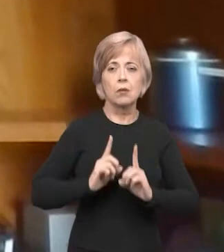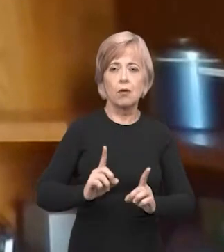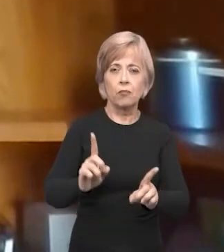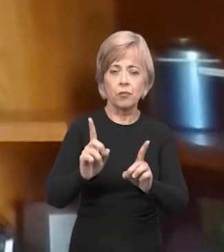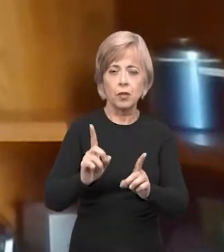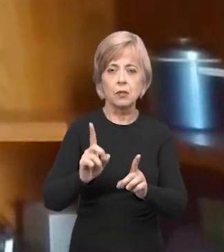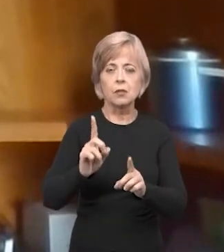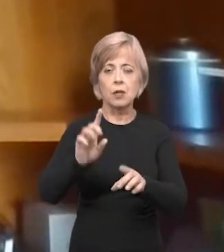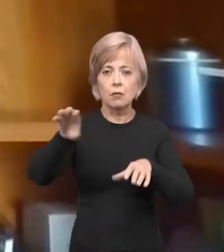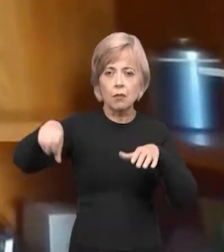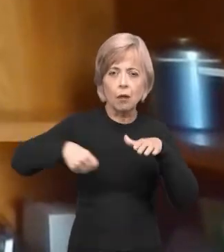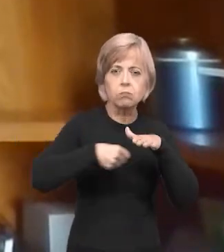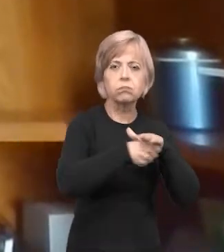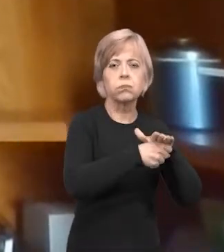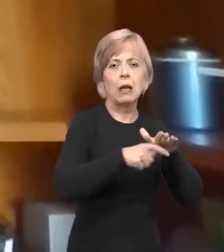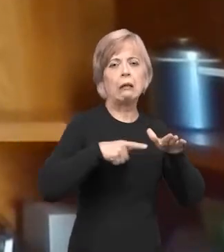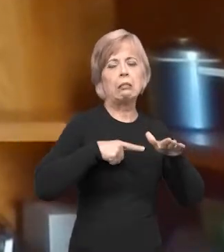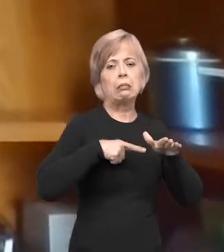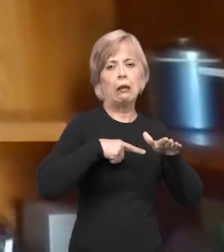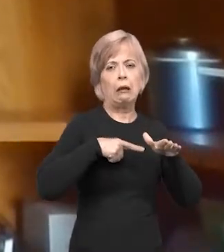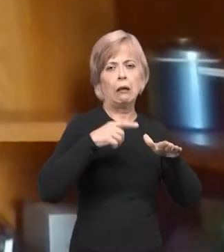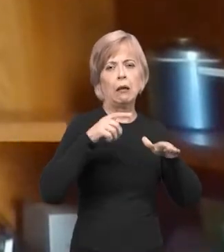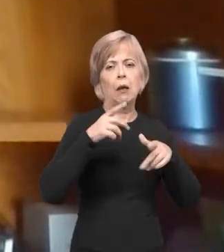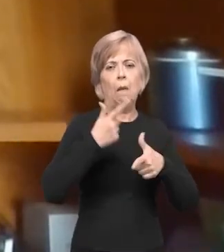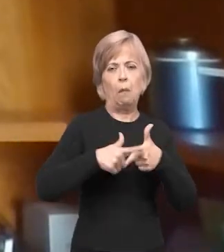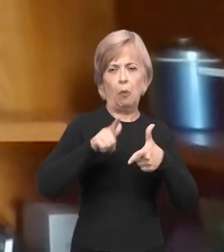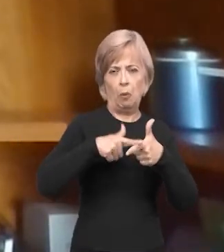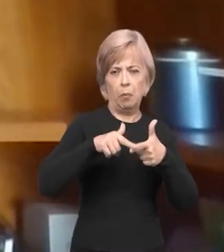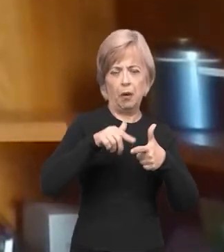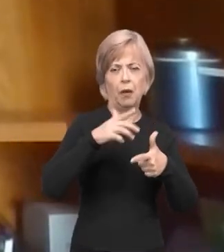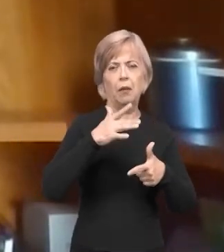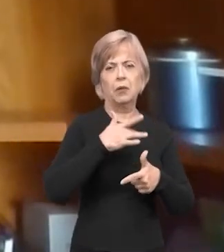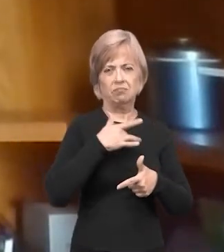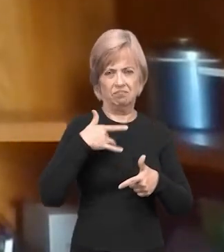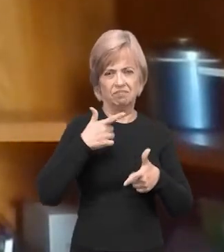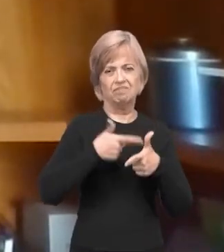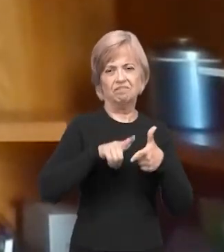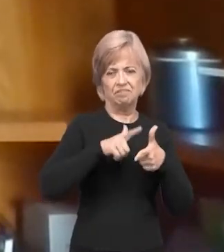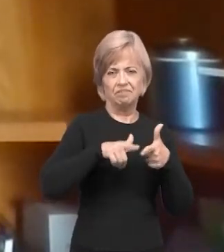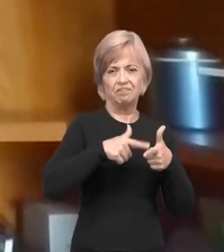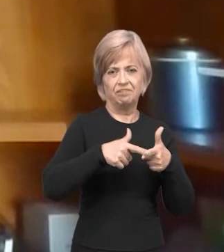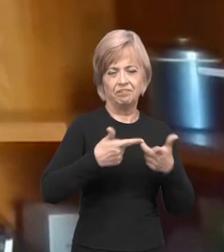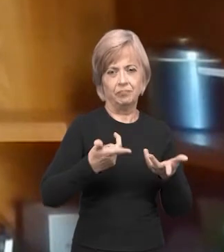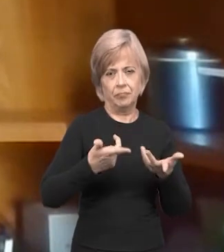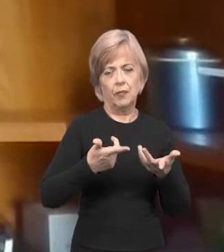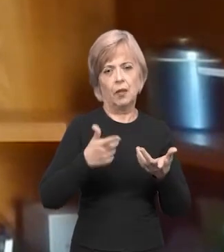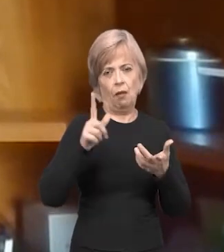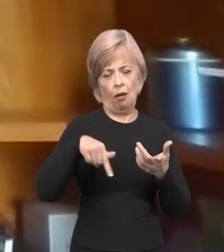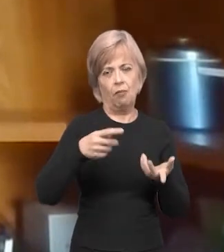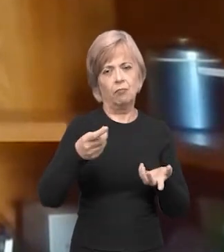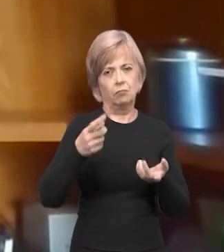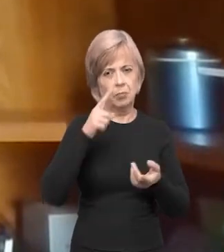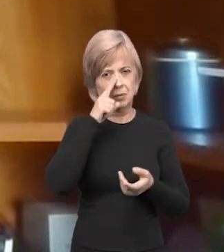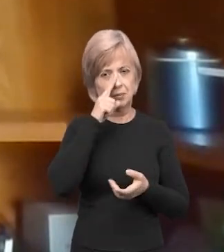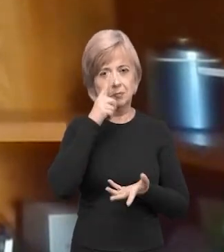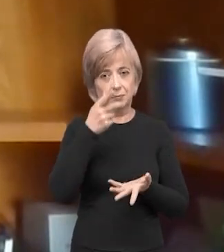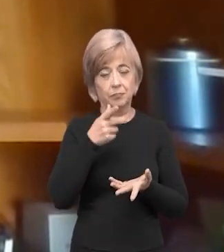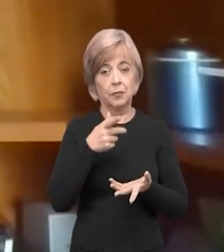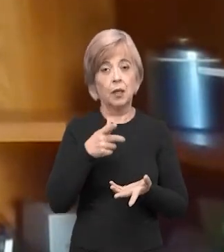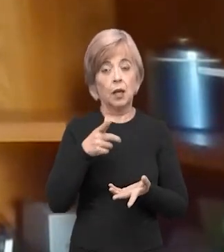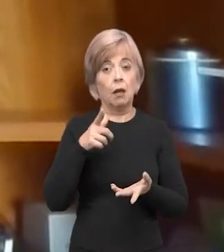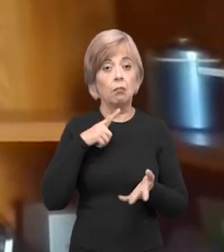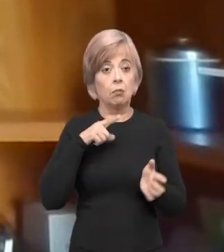acolhidas têm outras questões de saúde associadas que tornam esse público-alvo. E o que nós fizemos desde o início